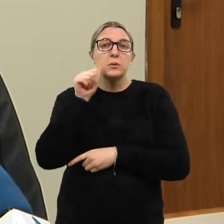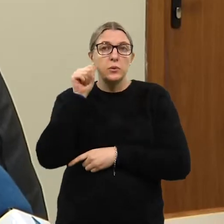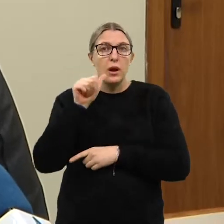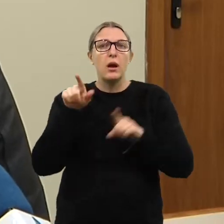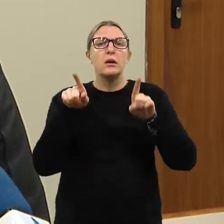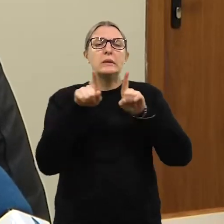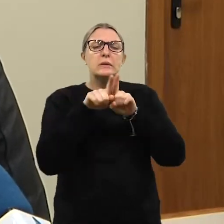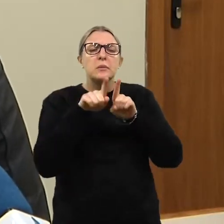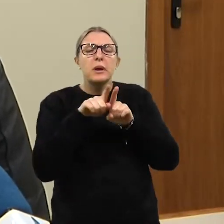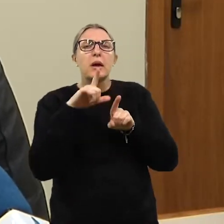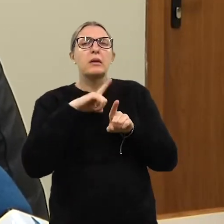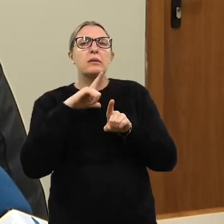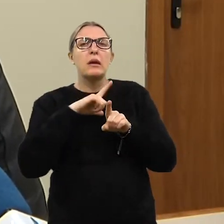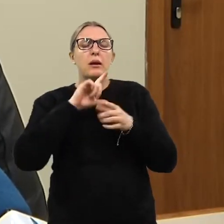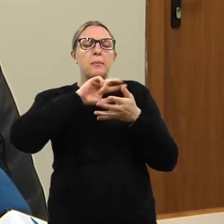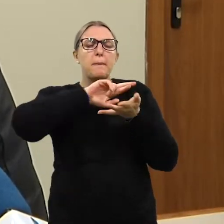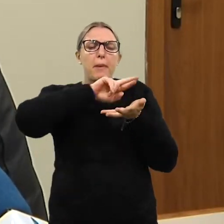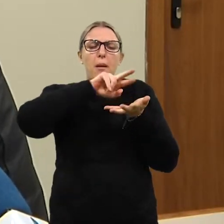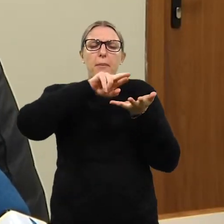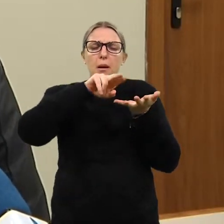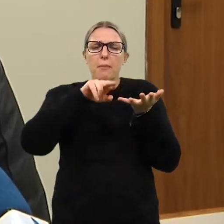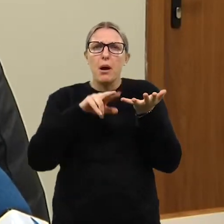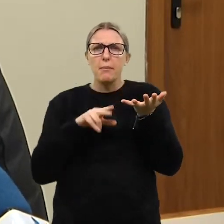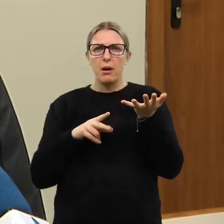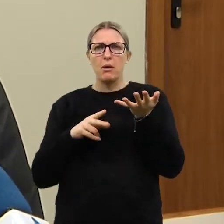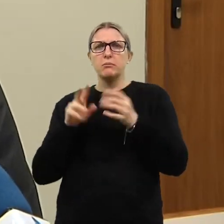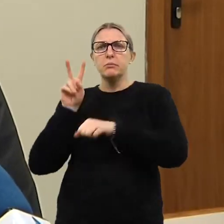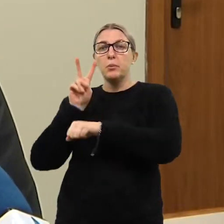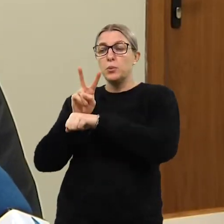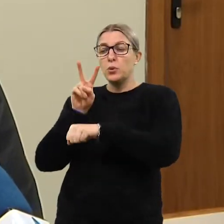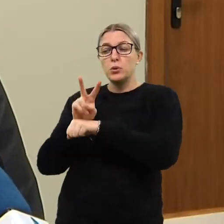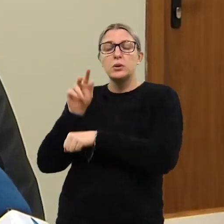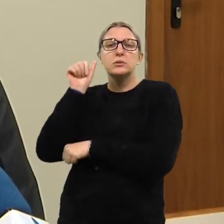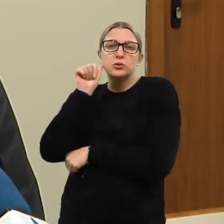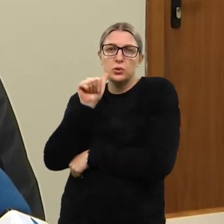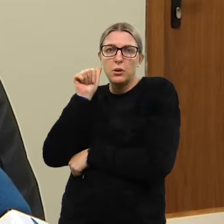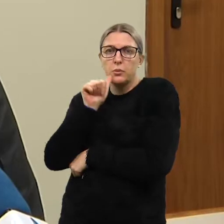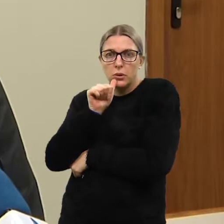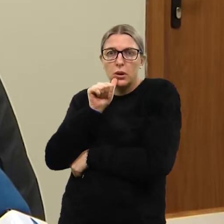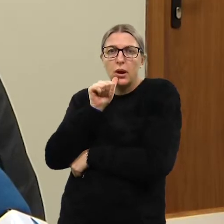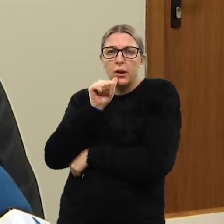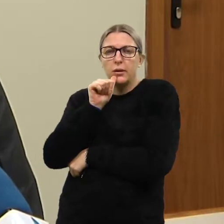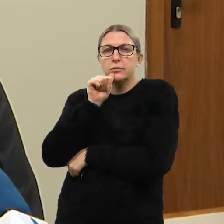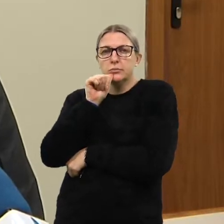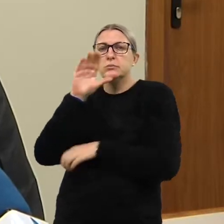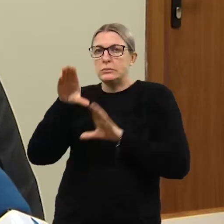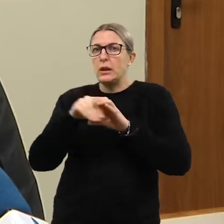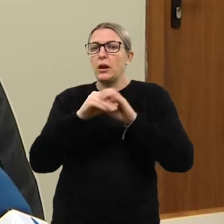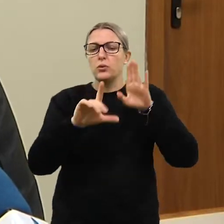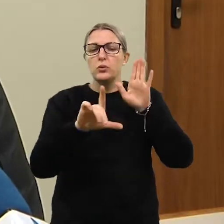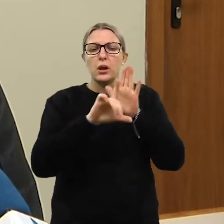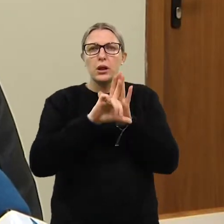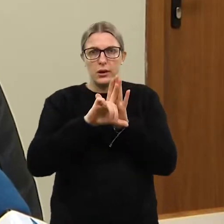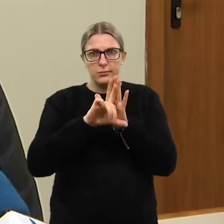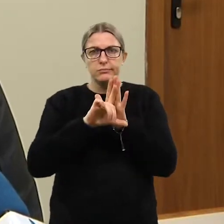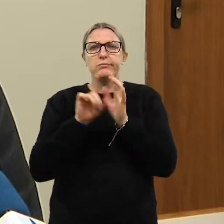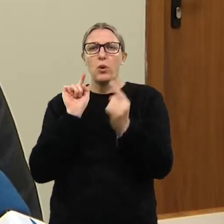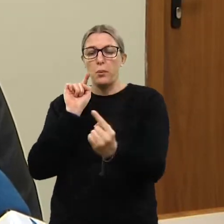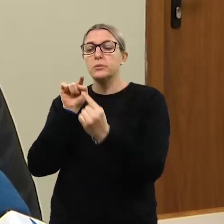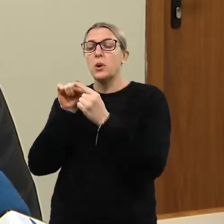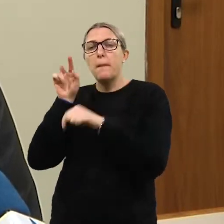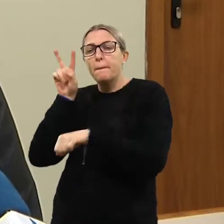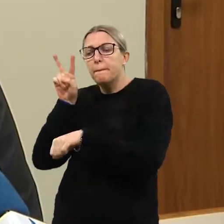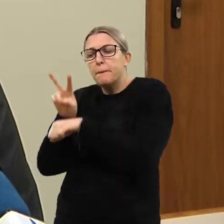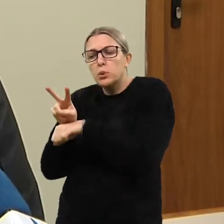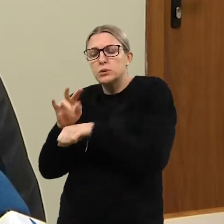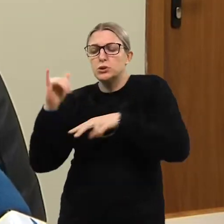de proteção, né, que são medidas que são trazidas pela Lei Maria da Penha, são medidas que elas têm por objetivo proteger